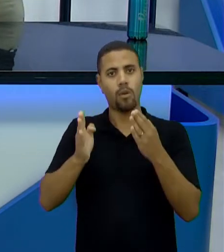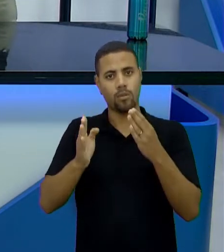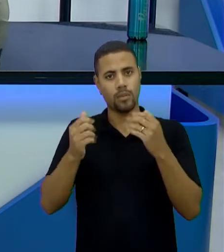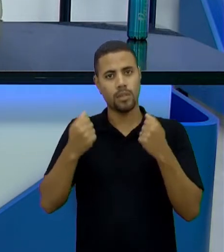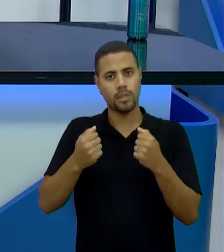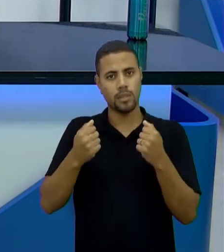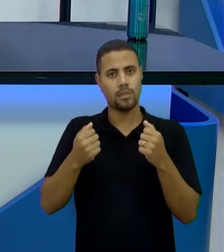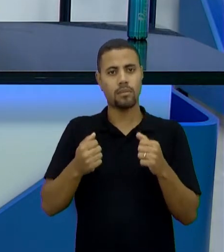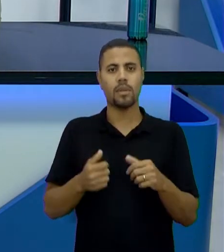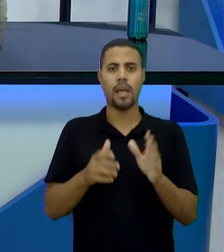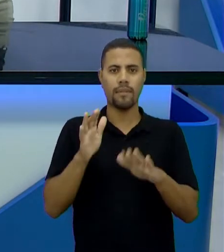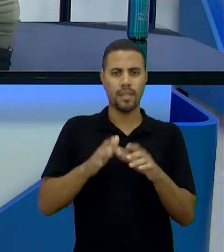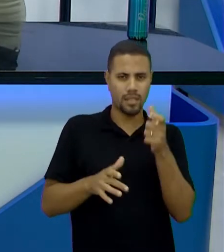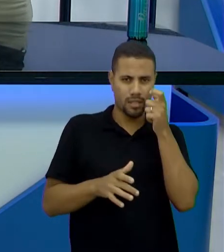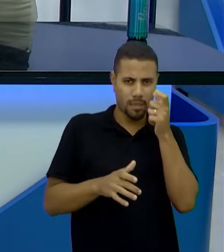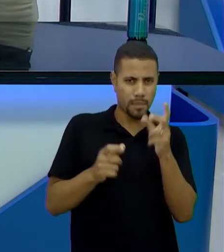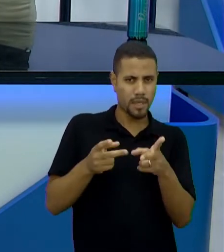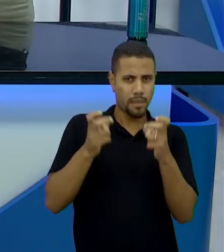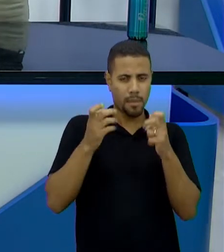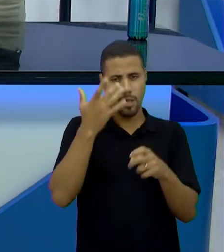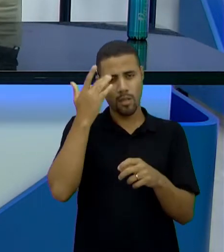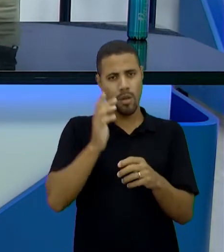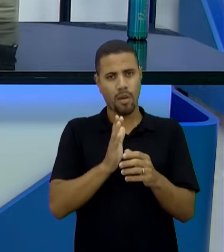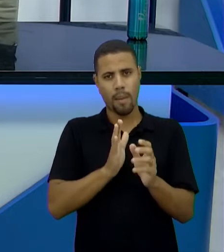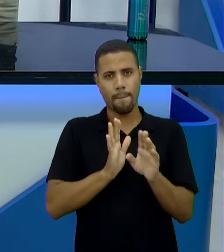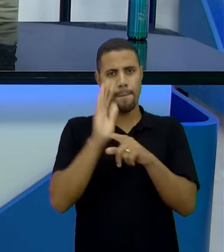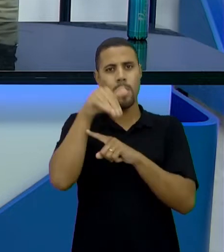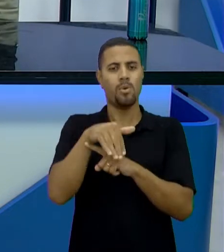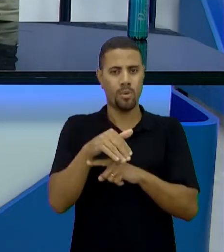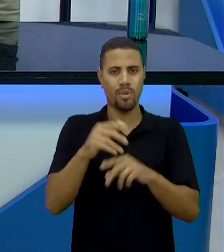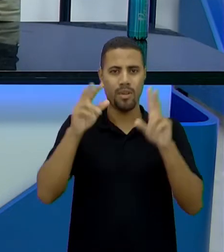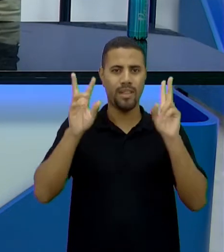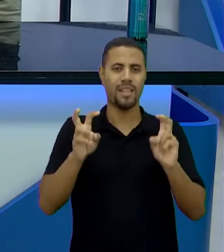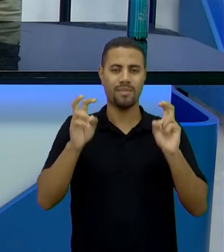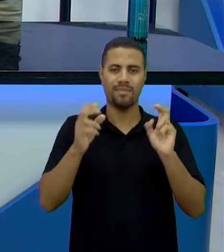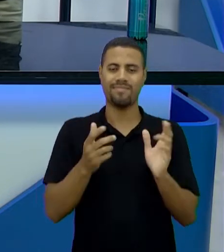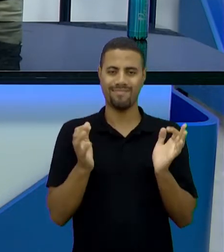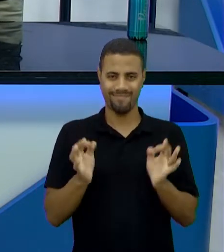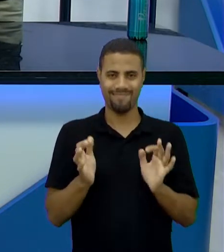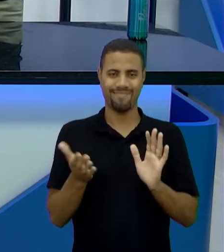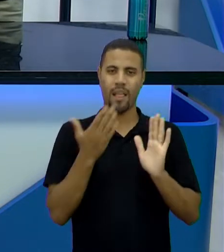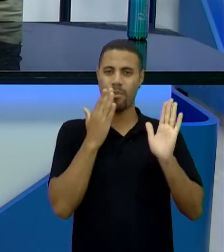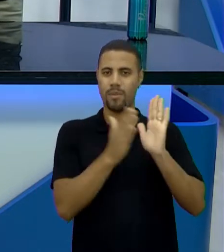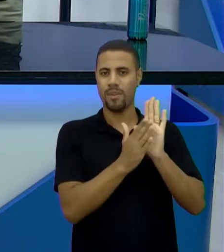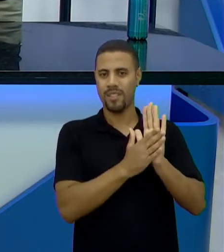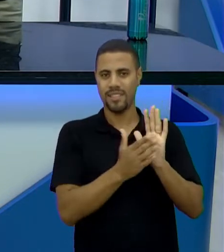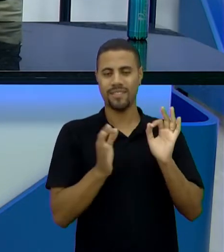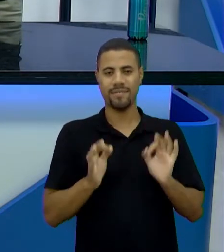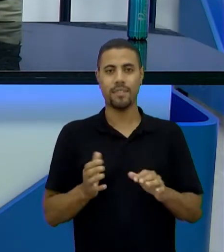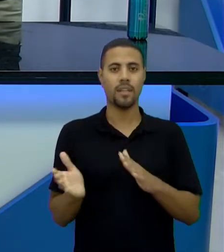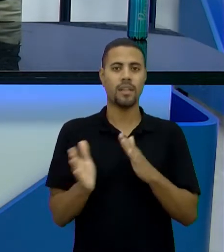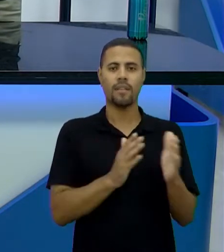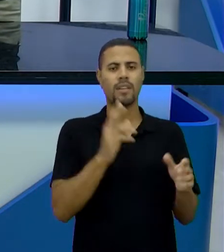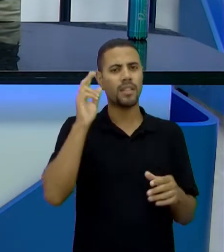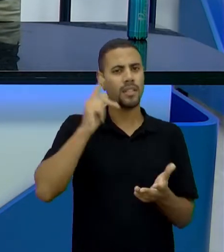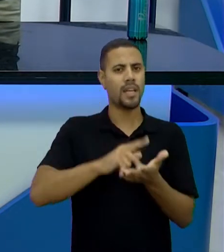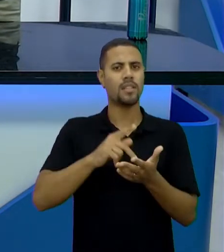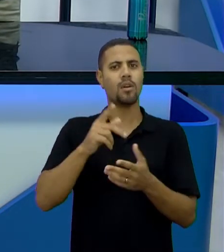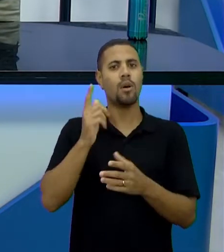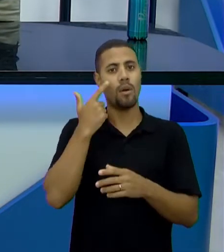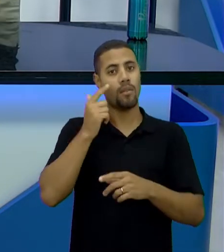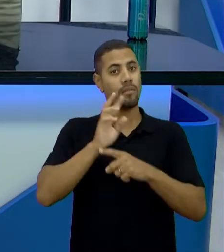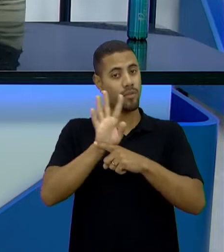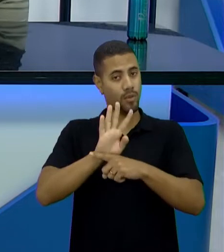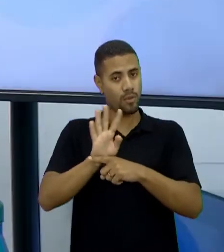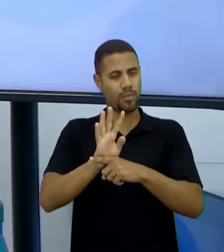tá assistindo, percebeu já que fugiu, né? Sim. Da proposta. Eu lembrei agora de um filme, só que é sempre assim, né? Eu lembro do filme, mas não